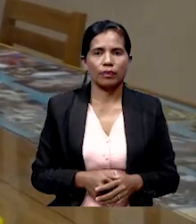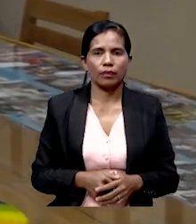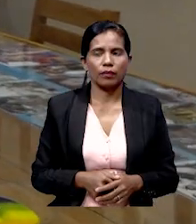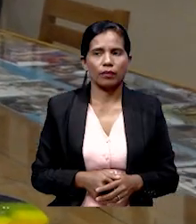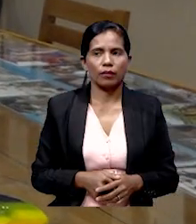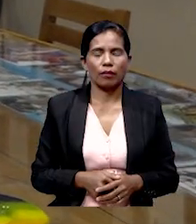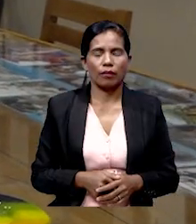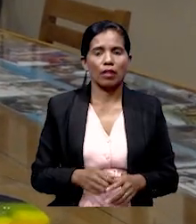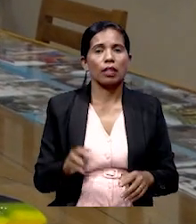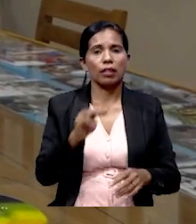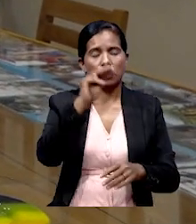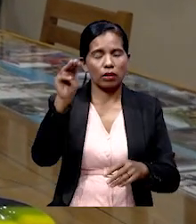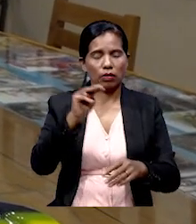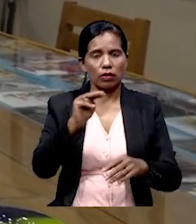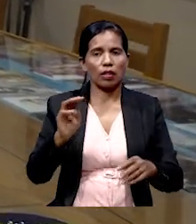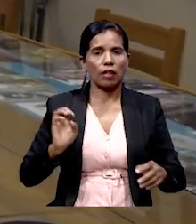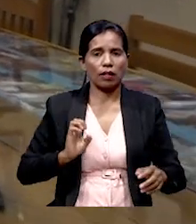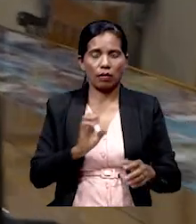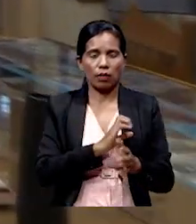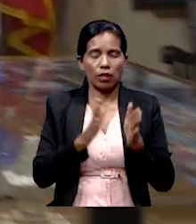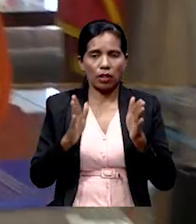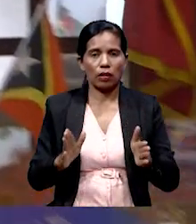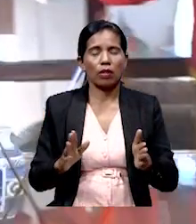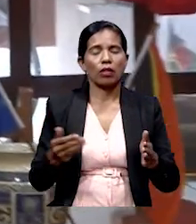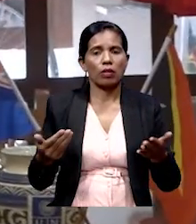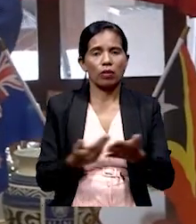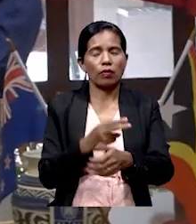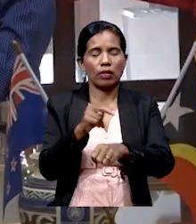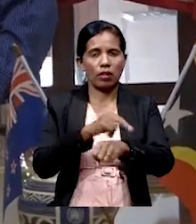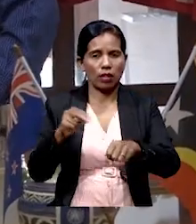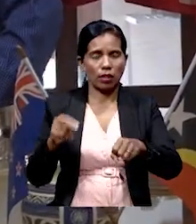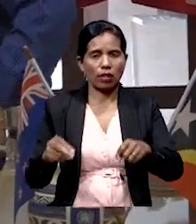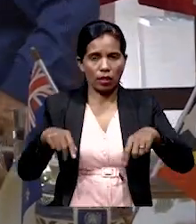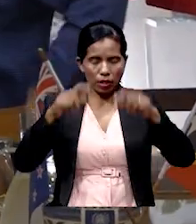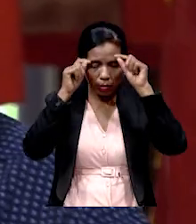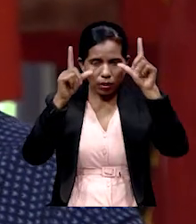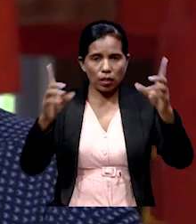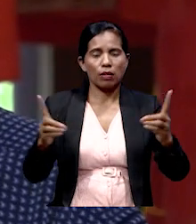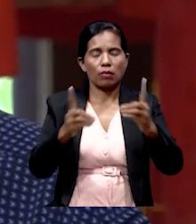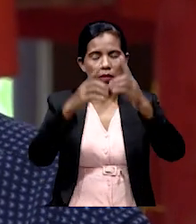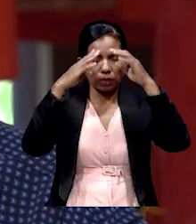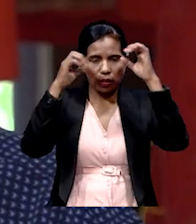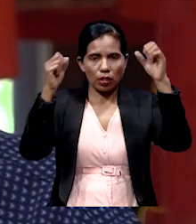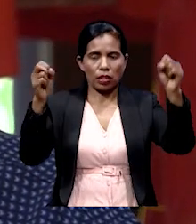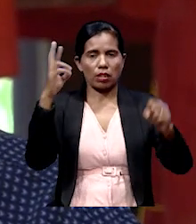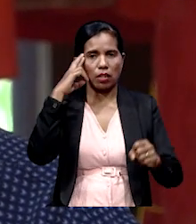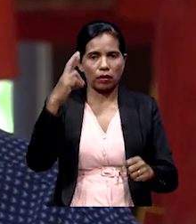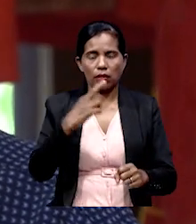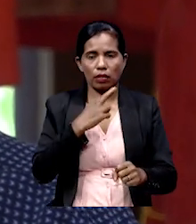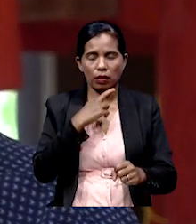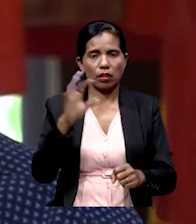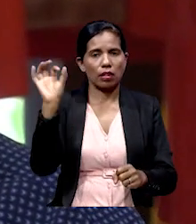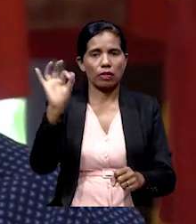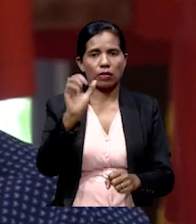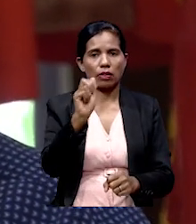E a segunda, né, embaixador Nova Zelândia e Timor-Leste, Philip Hewitt, assurou malo ao Presidente da República eleito José Ramos Horta e a Frau